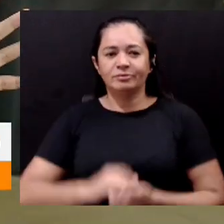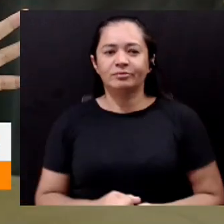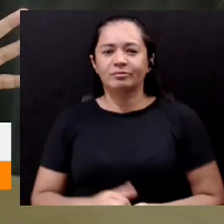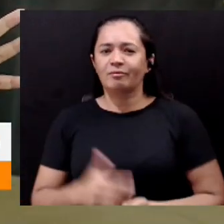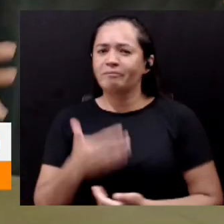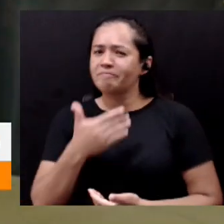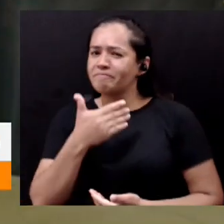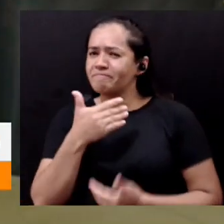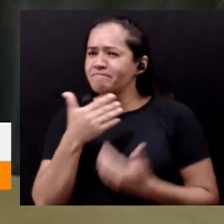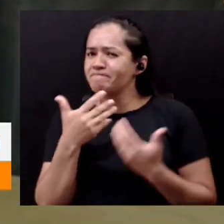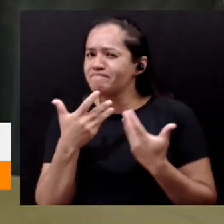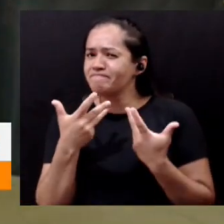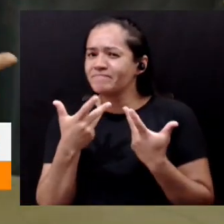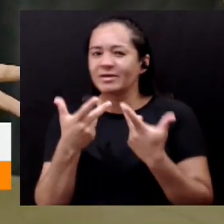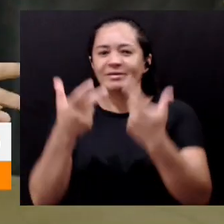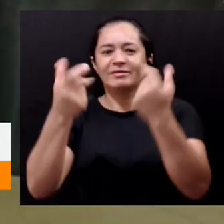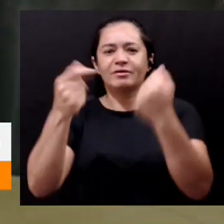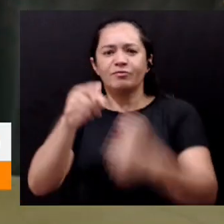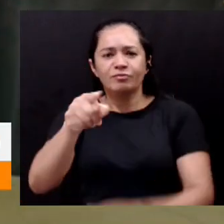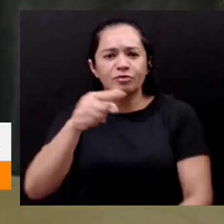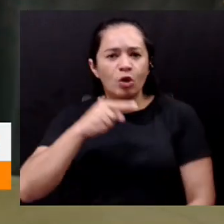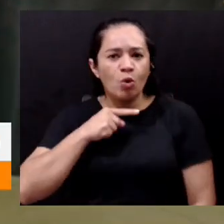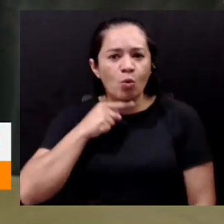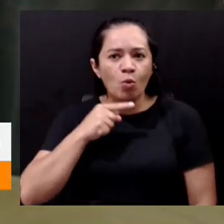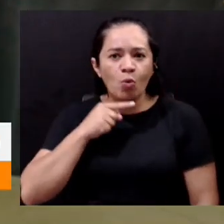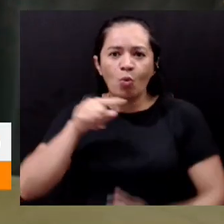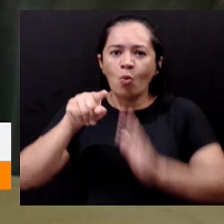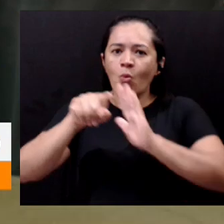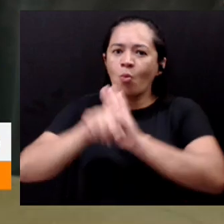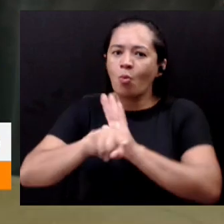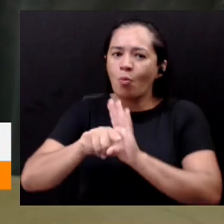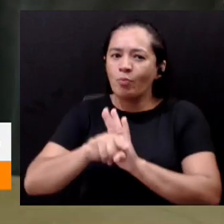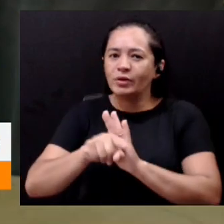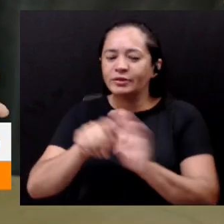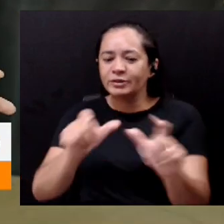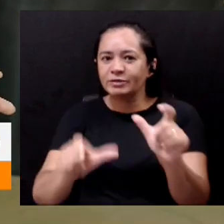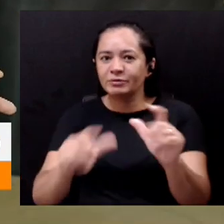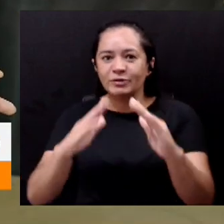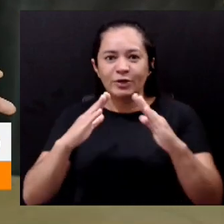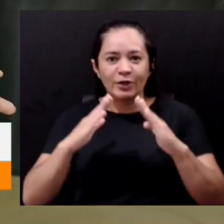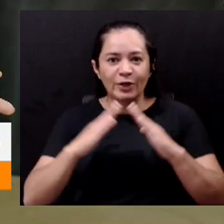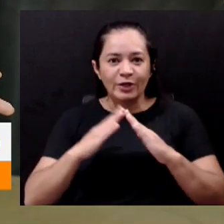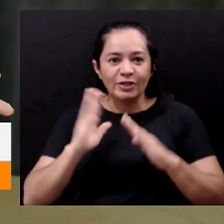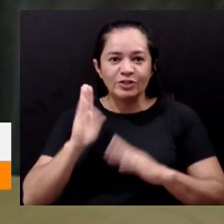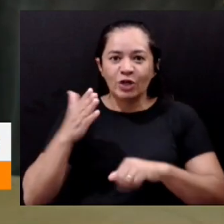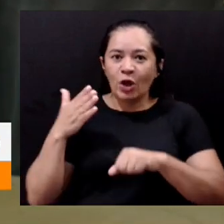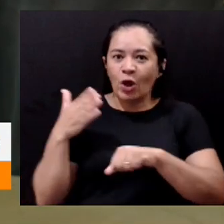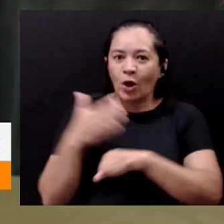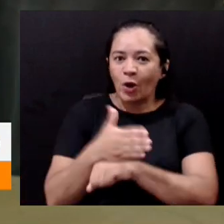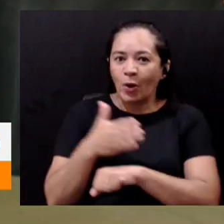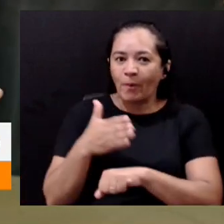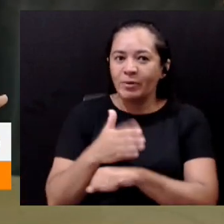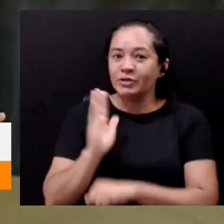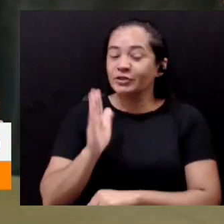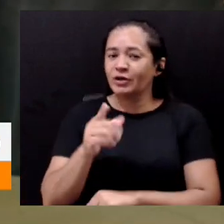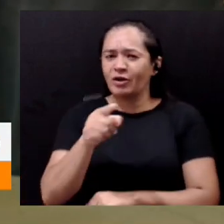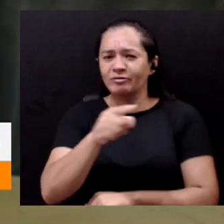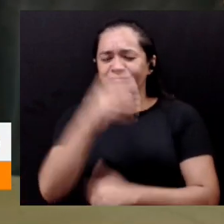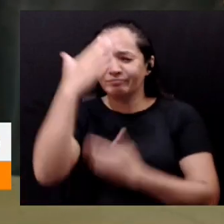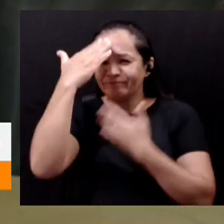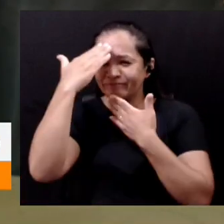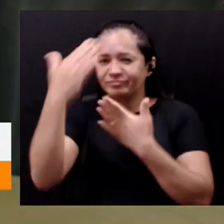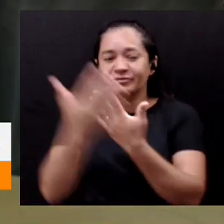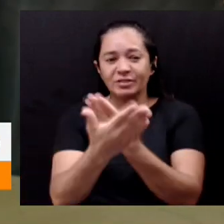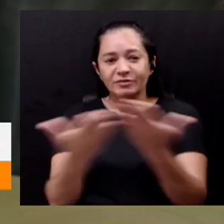muitas dúvidas, né, muitas perguntas, o pessoal de casa já começa a participar, a gente já agradece você que está participando. Daqui a pouquinho